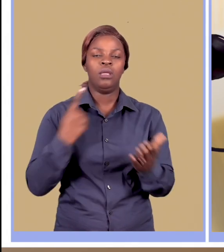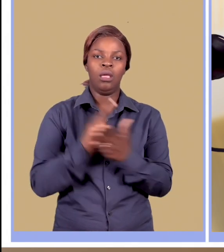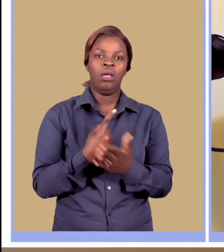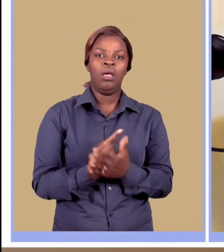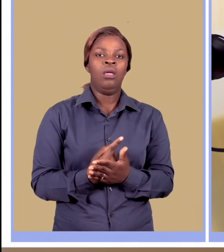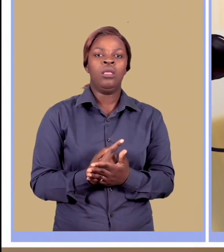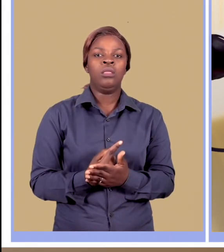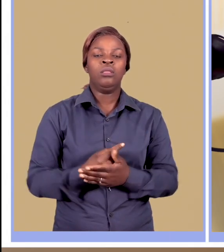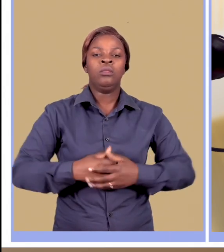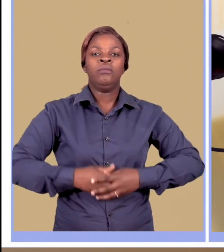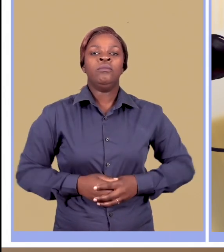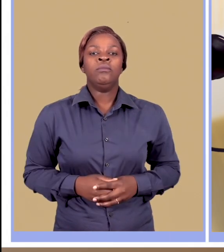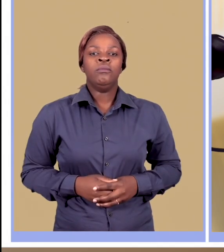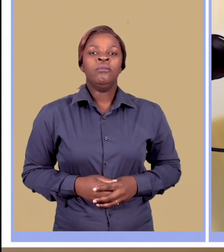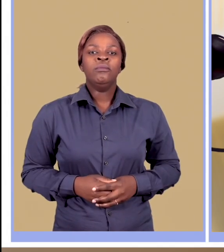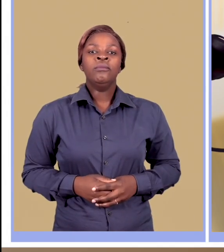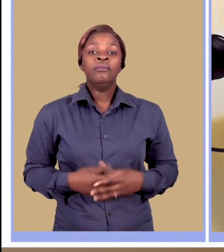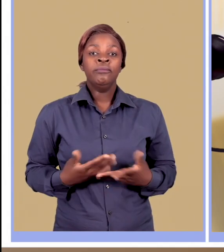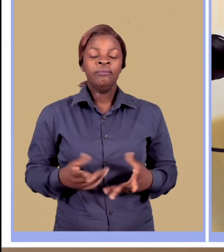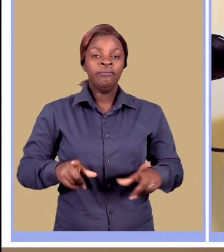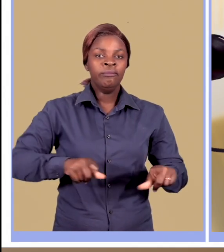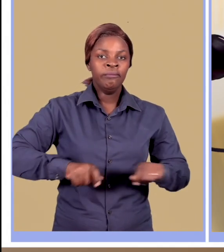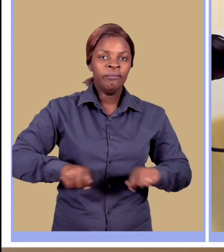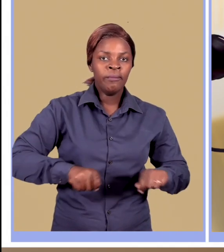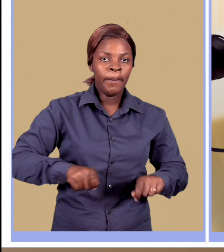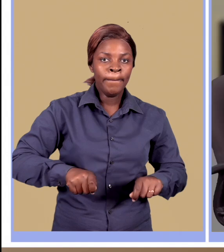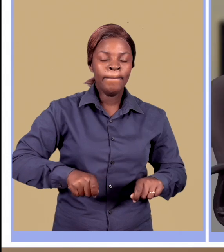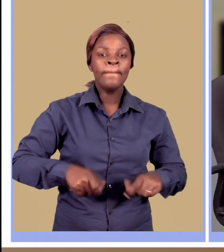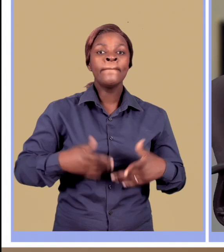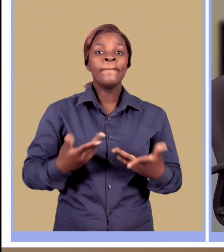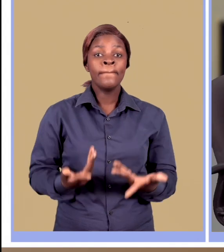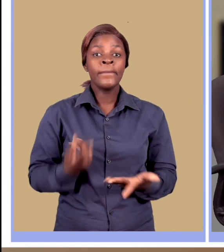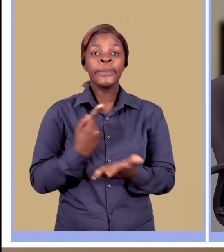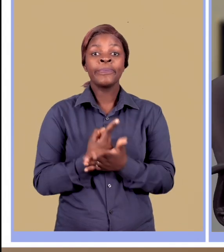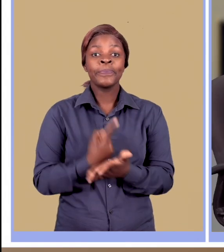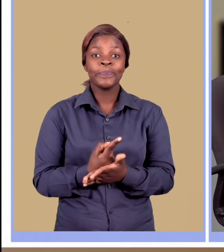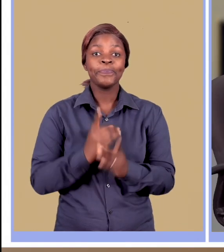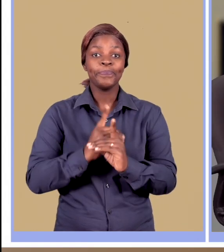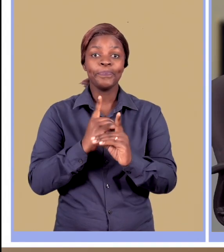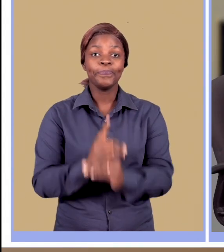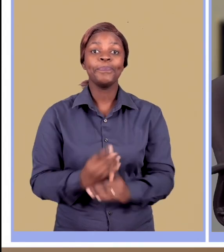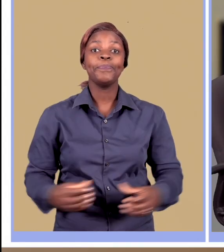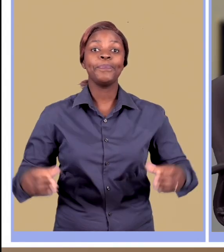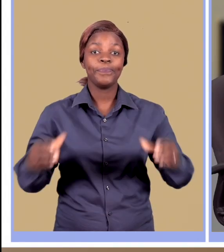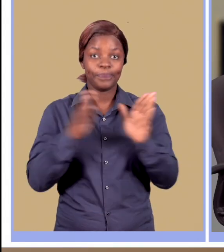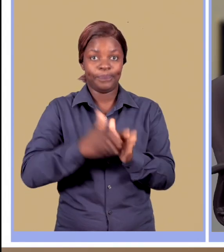a todos os níveis, até ao nível da base. No comitê de gestão devem fazer parte